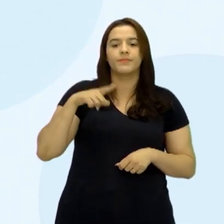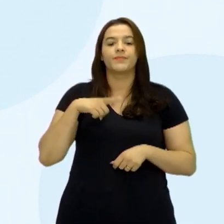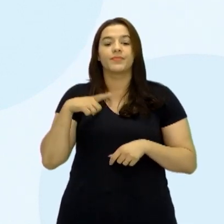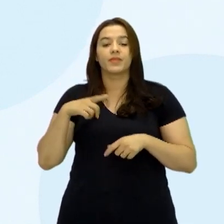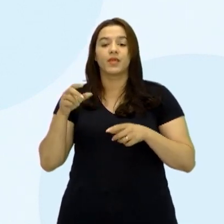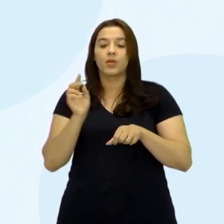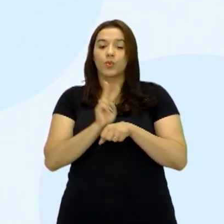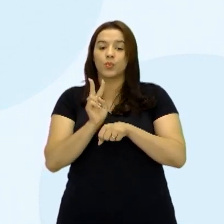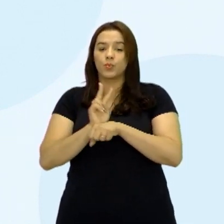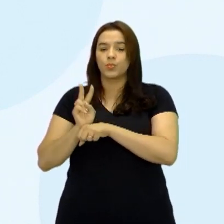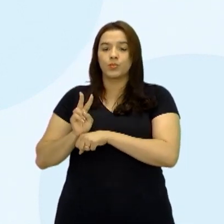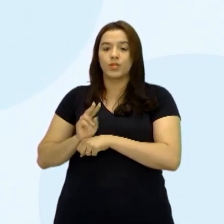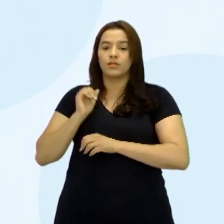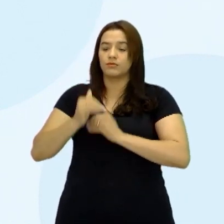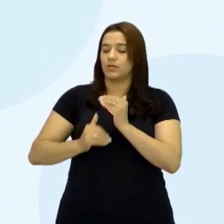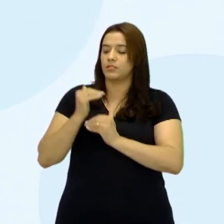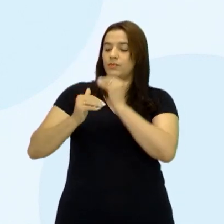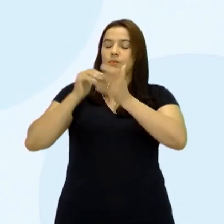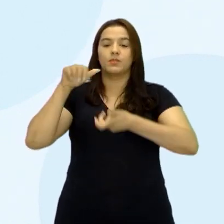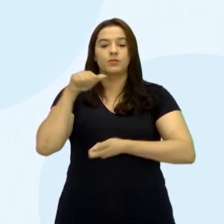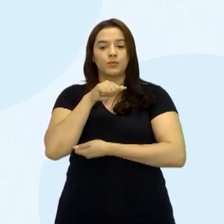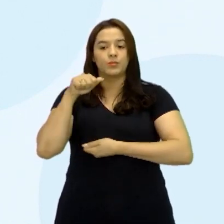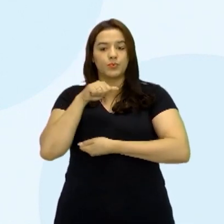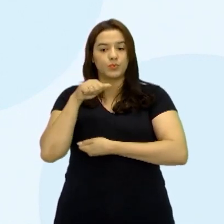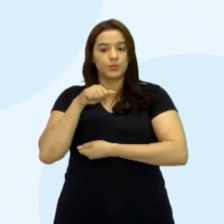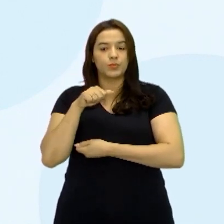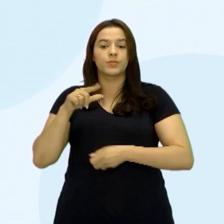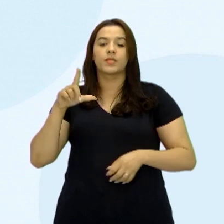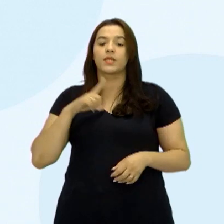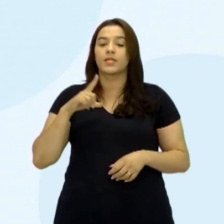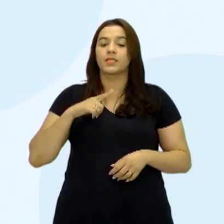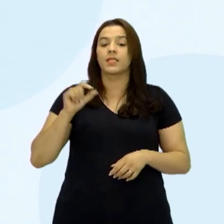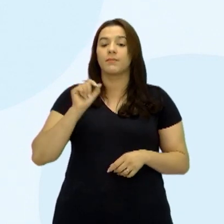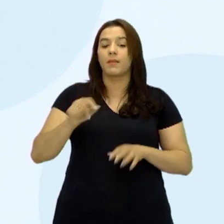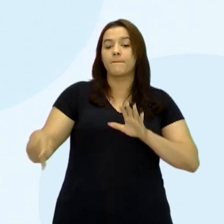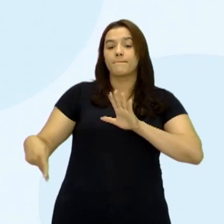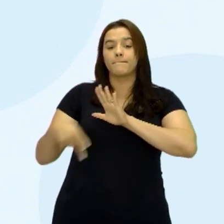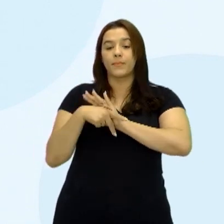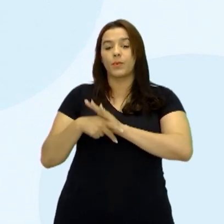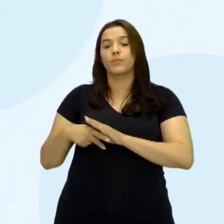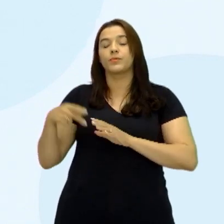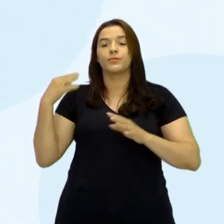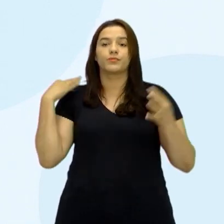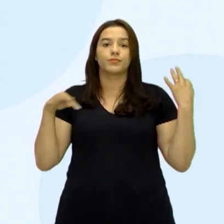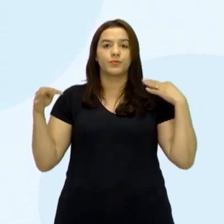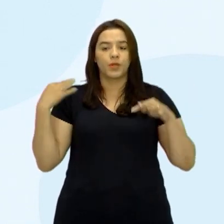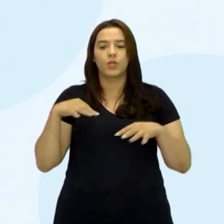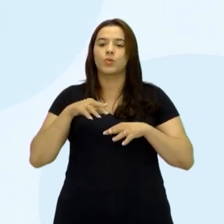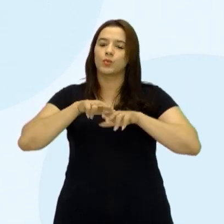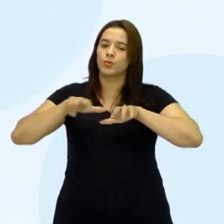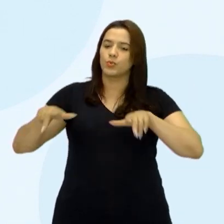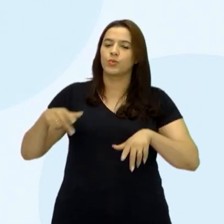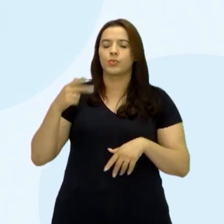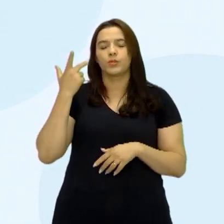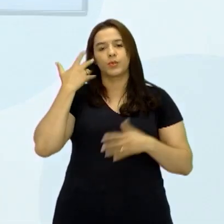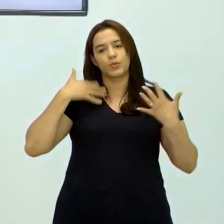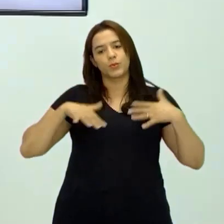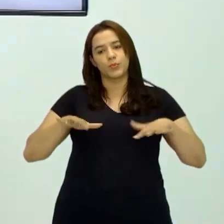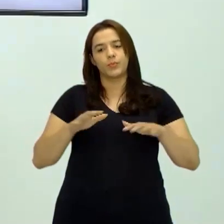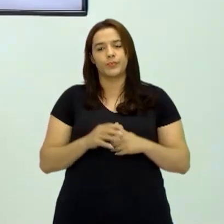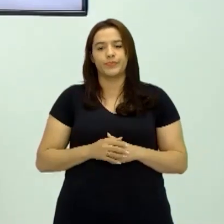de desenvolvimento sustentável e reserva particular do patrimônio natural. Então vejam